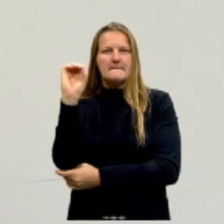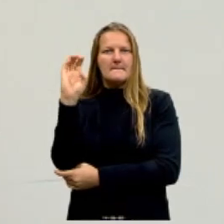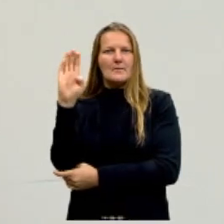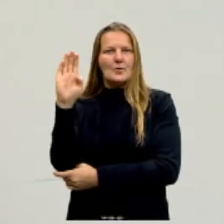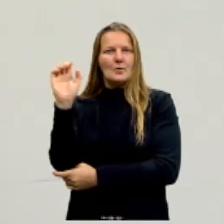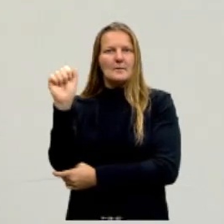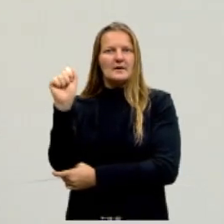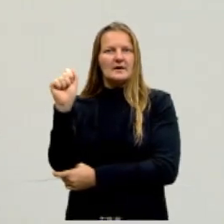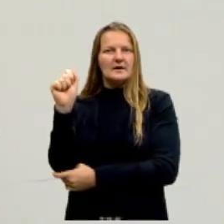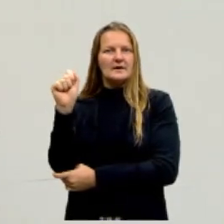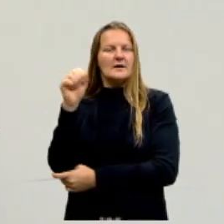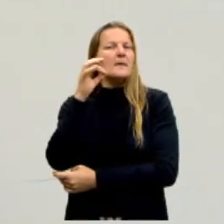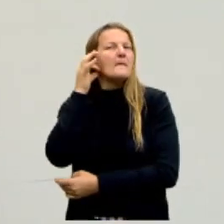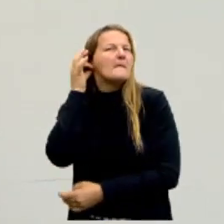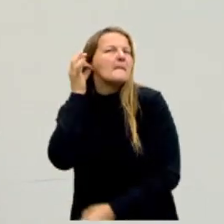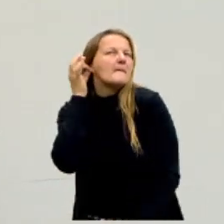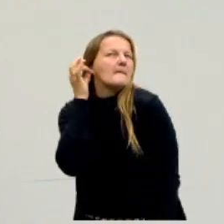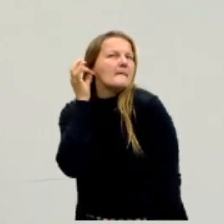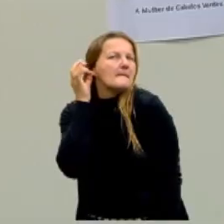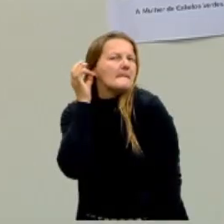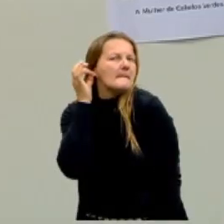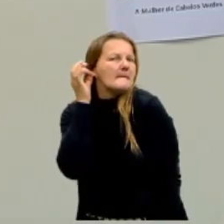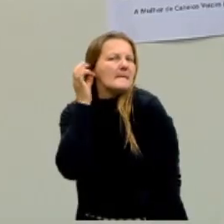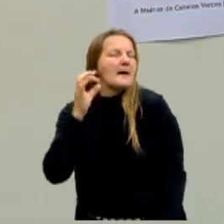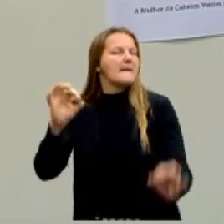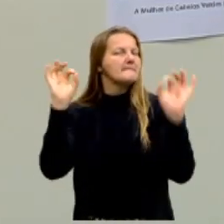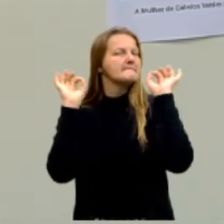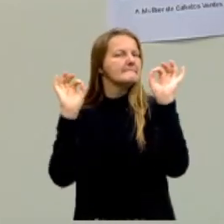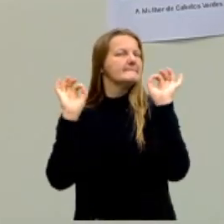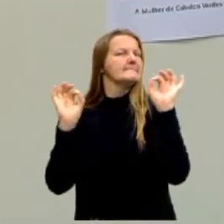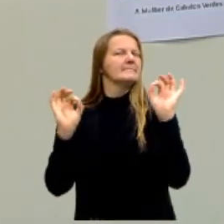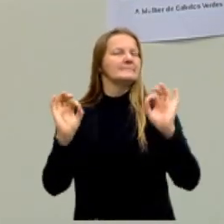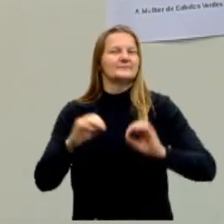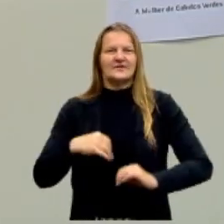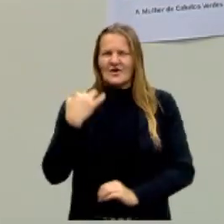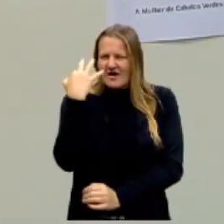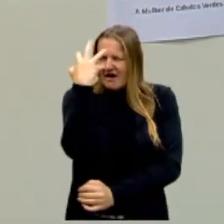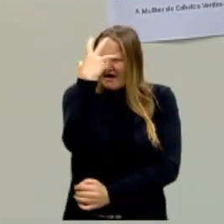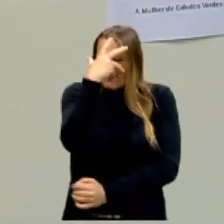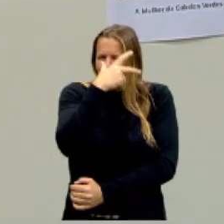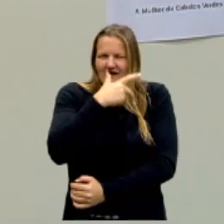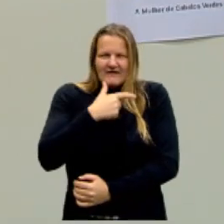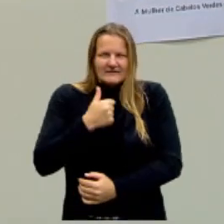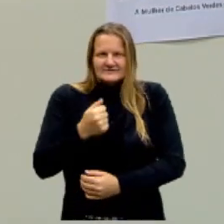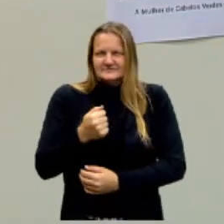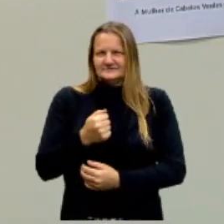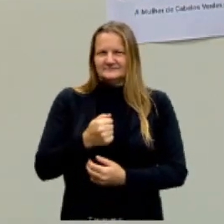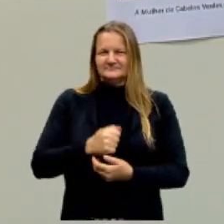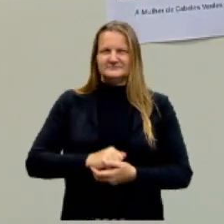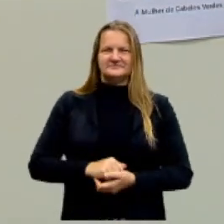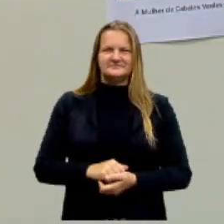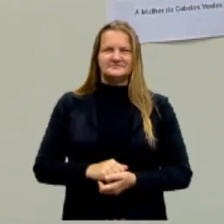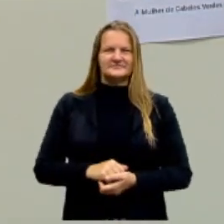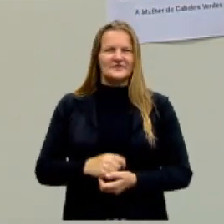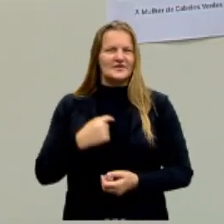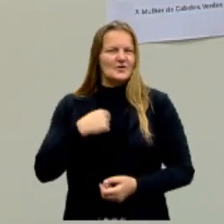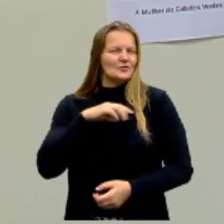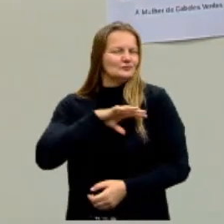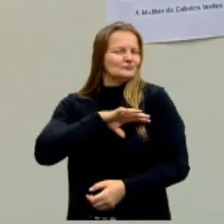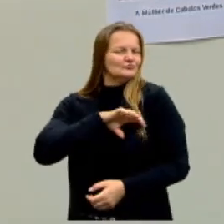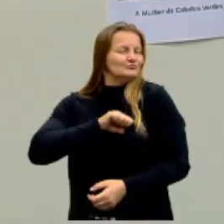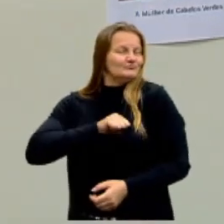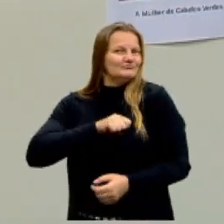foi maravilhosa ter feito esta tela eu gosto